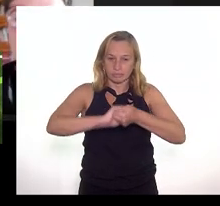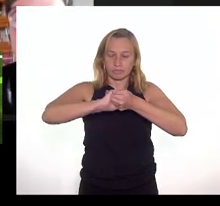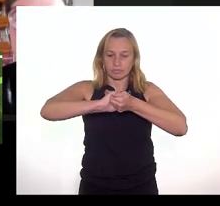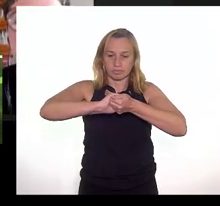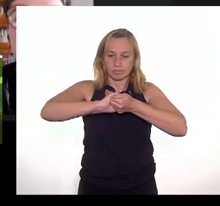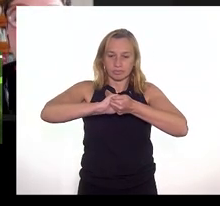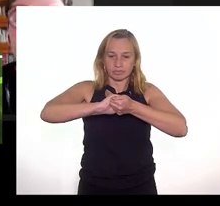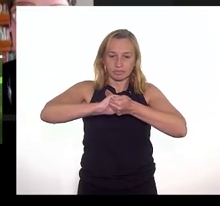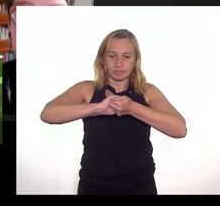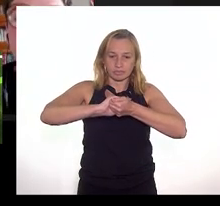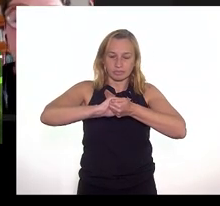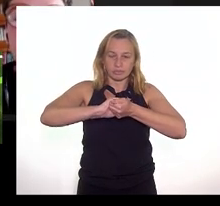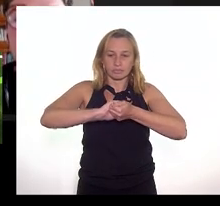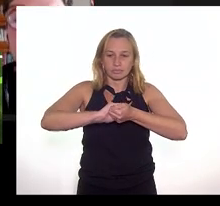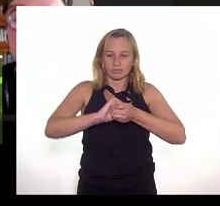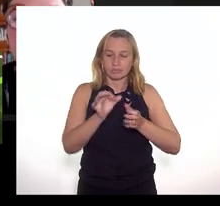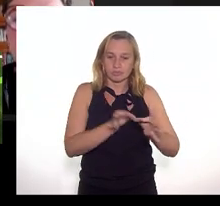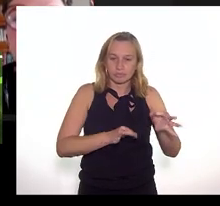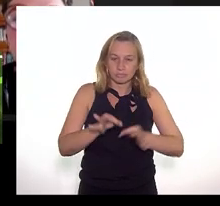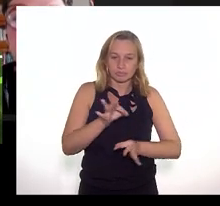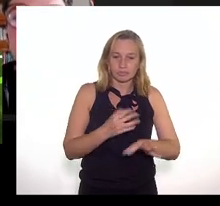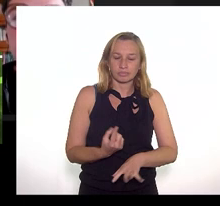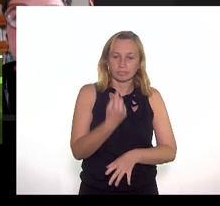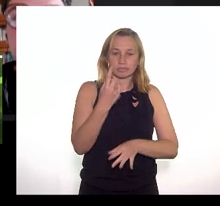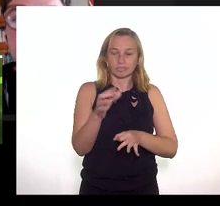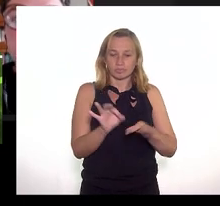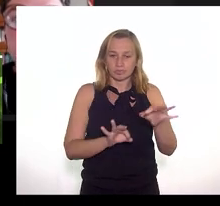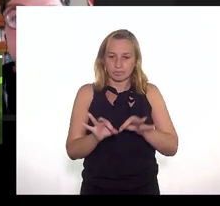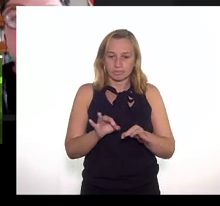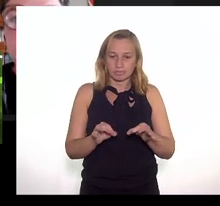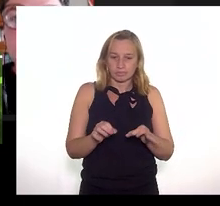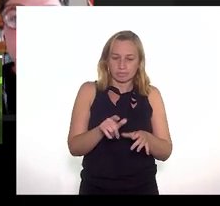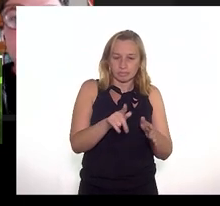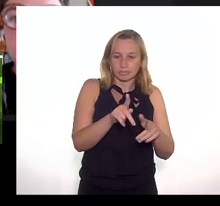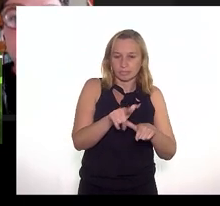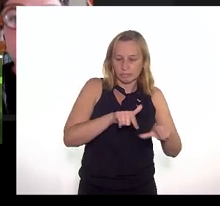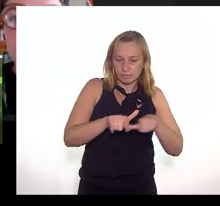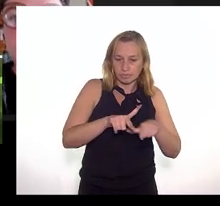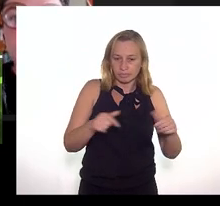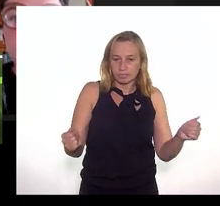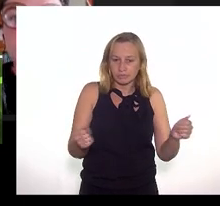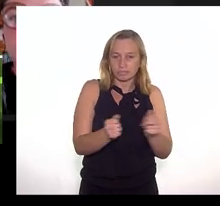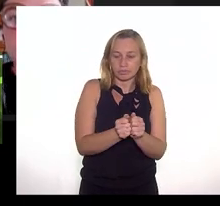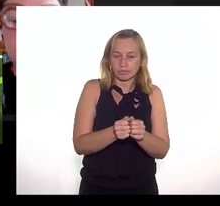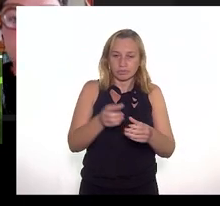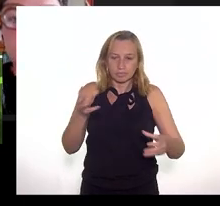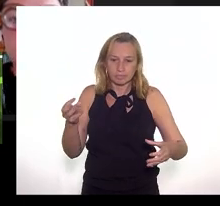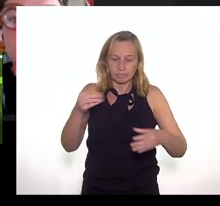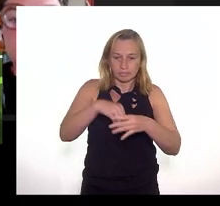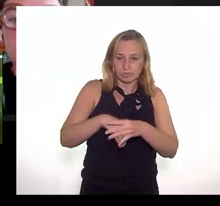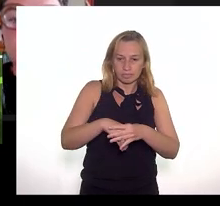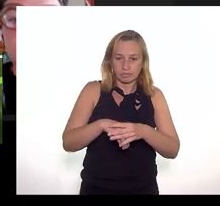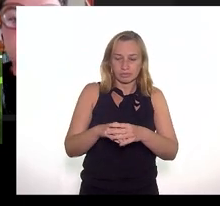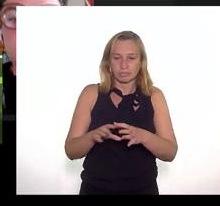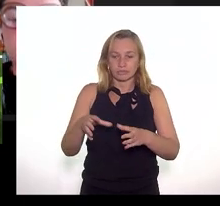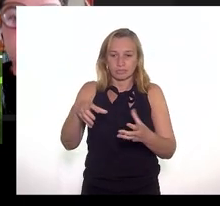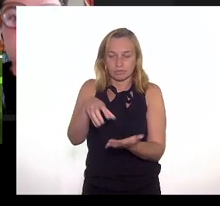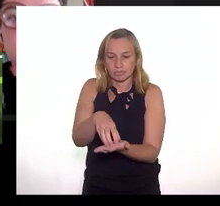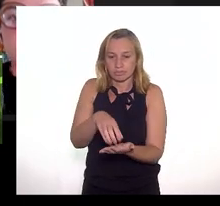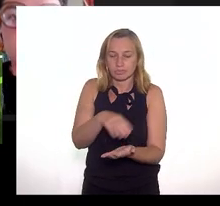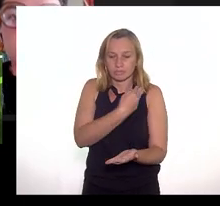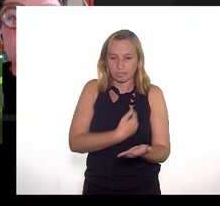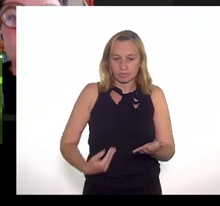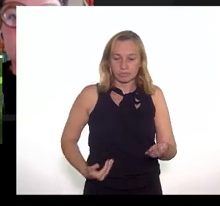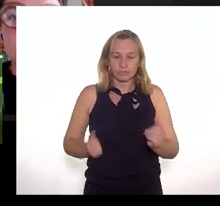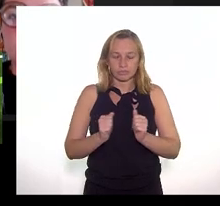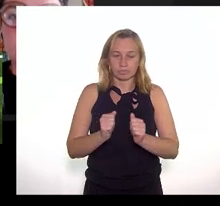né, definir um plano de trabalho junto que possa integrar os órgãos do próprio governo, para que a gente possa estar atuando em